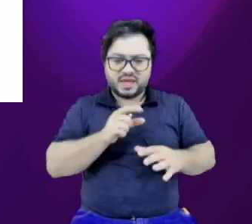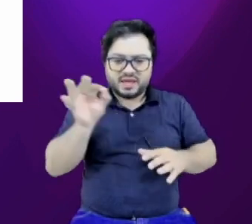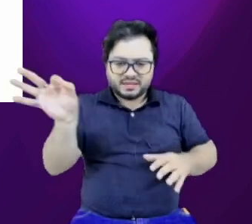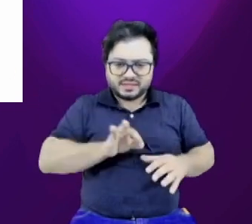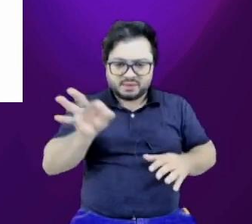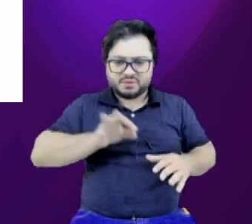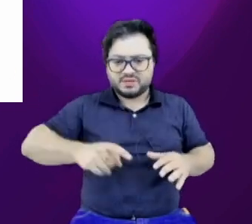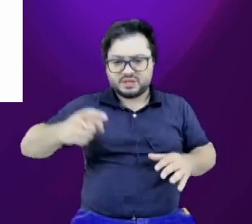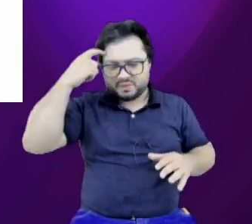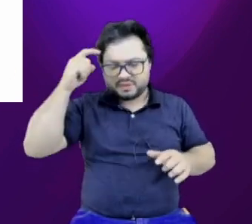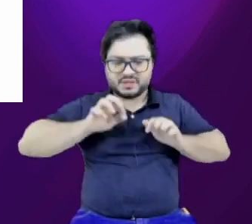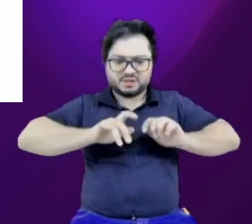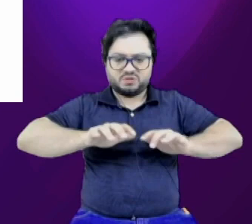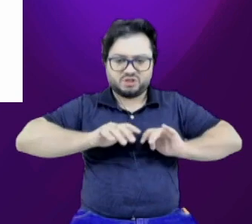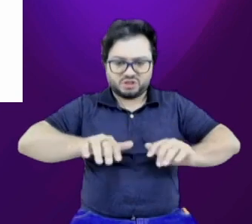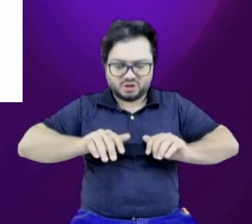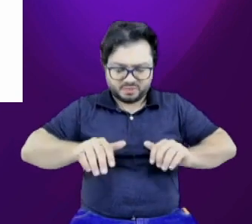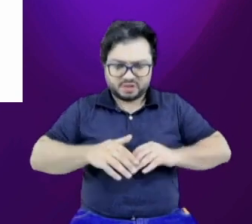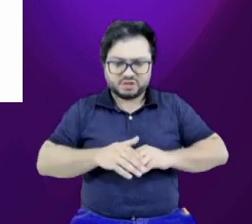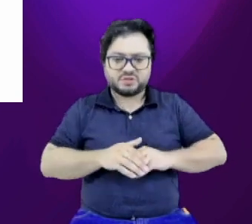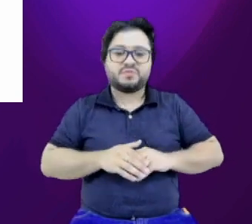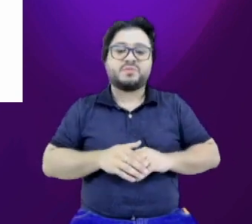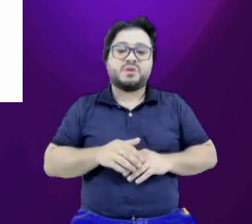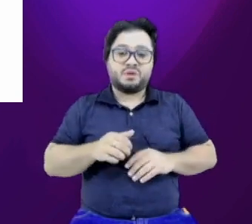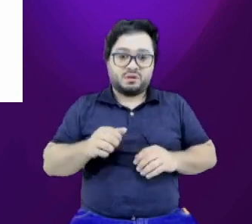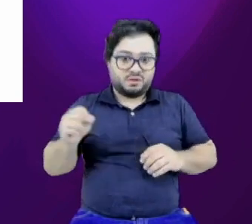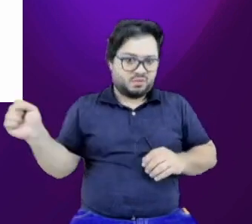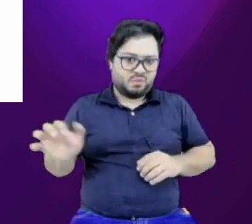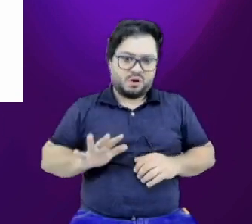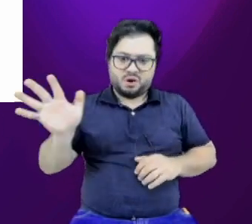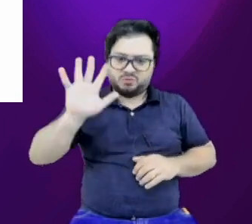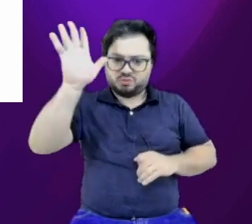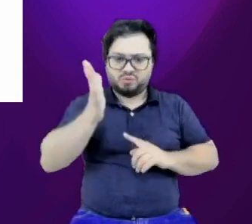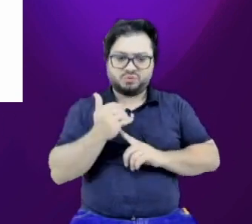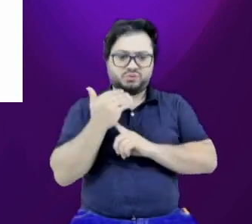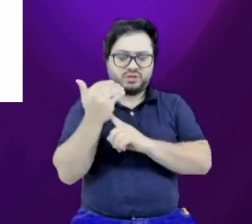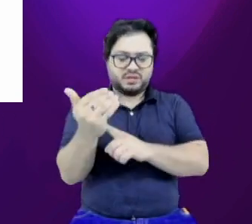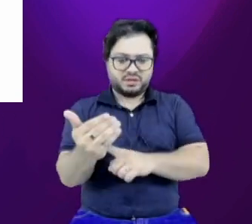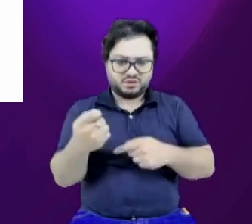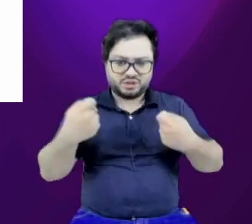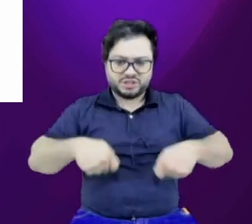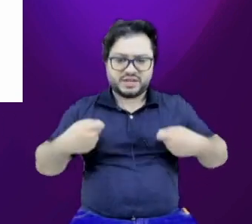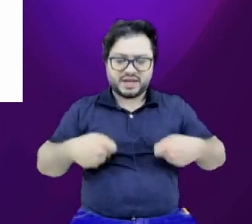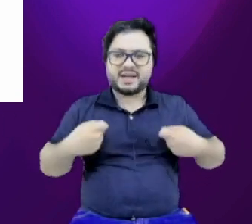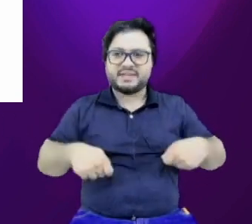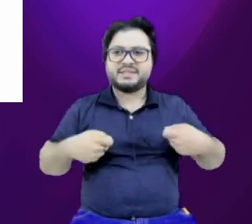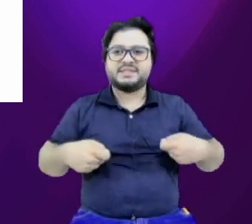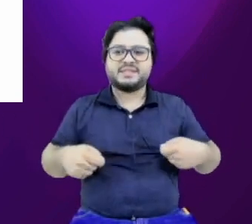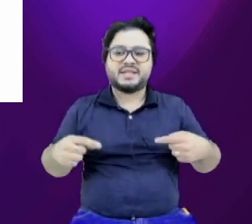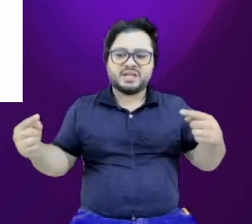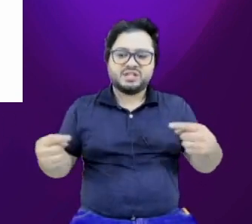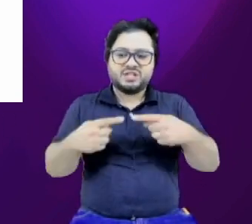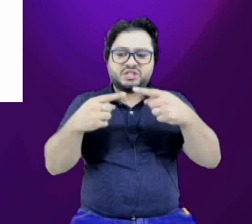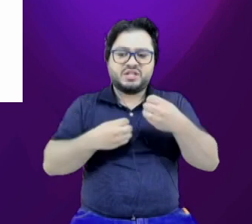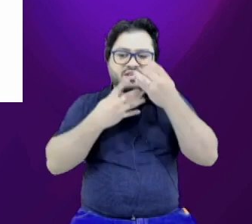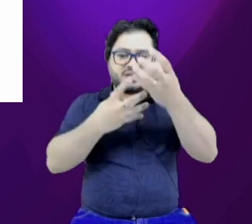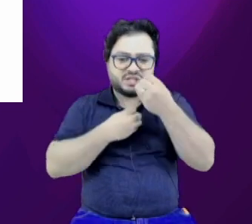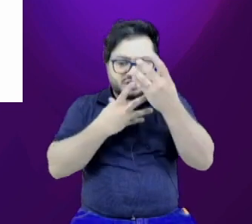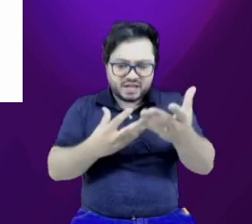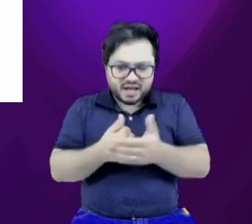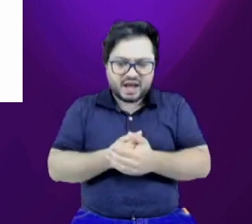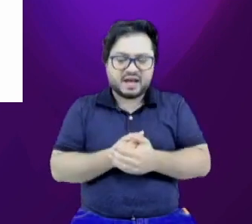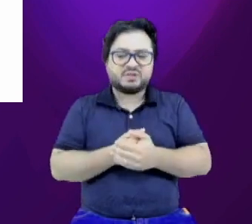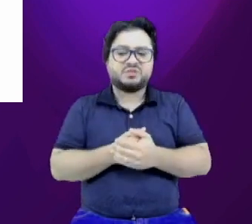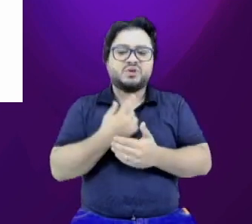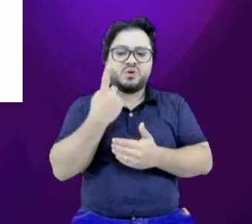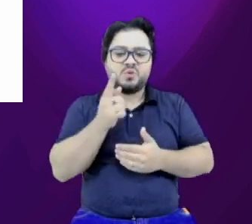pensado digitalmente, né? O alto custo da tecnologia, a necessidade de link de dados, né, de 1